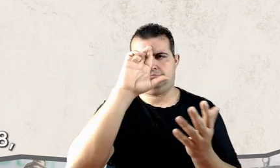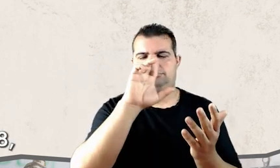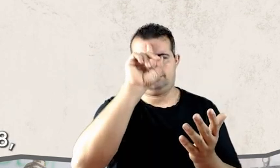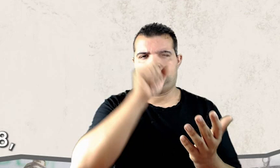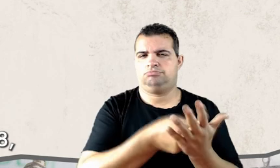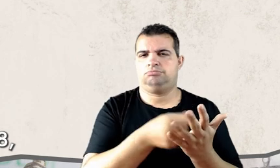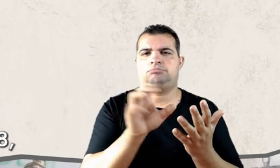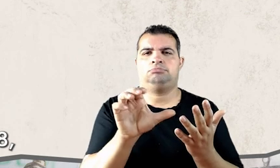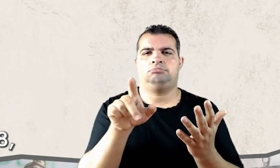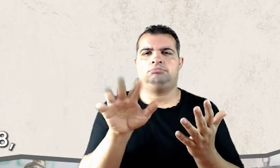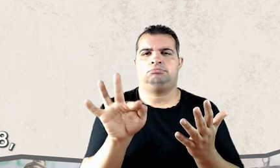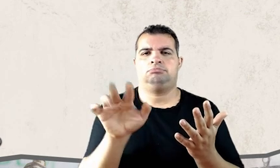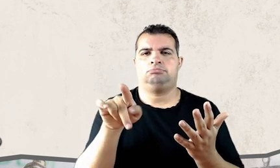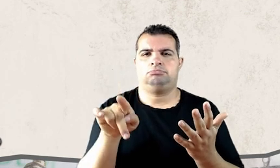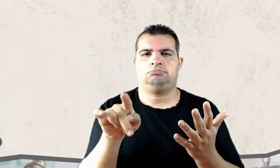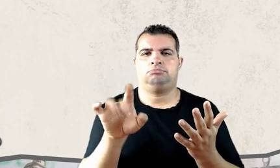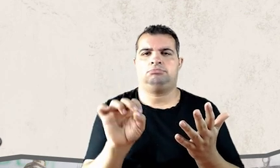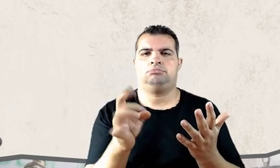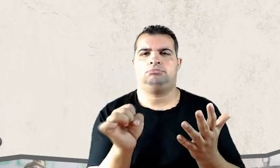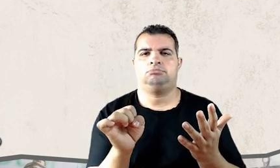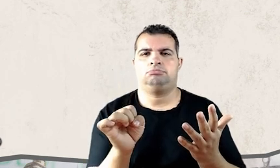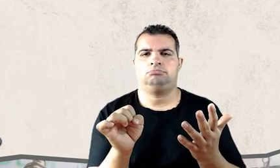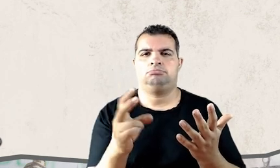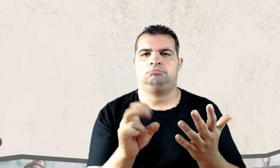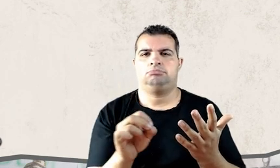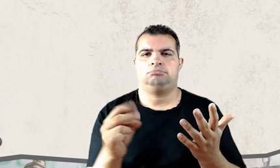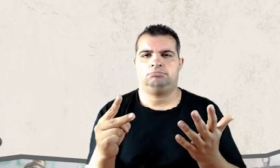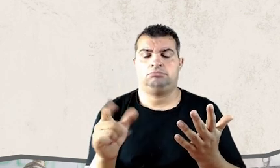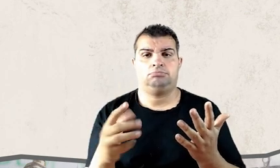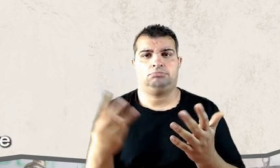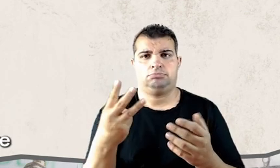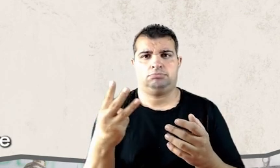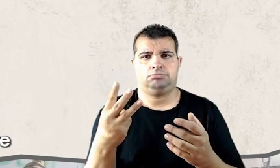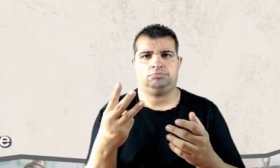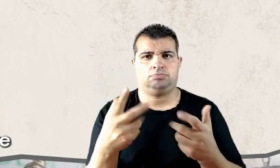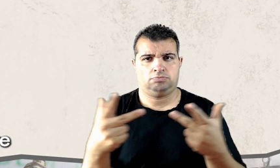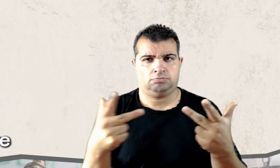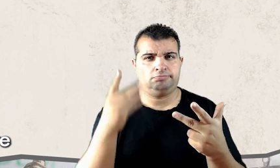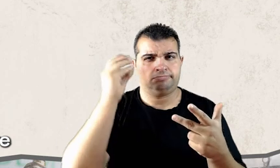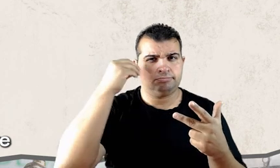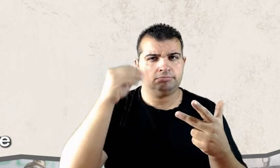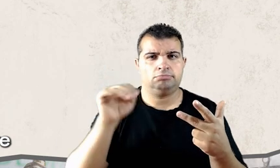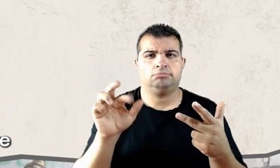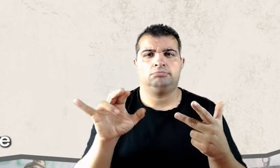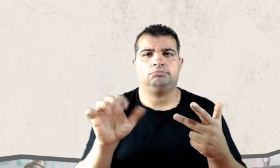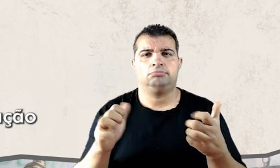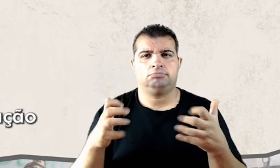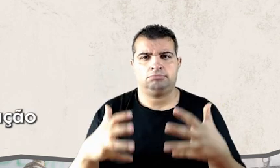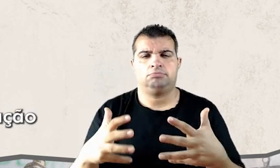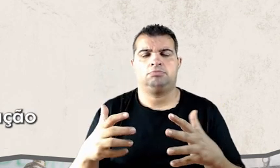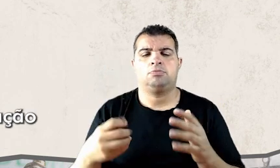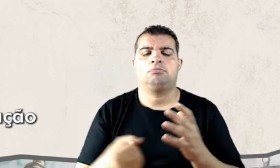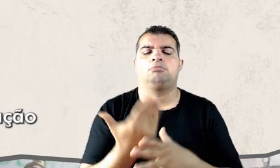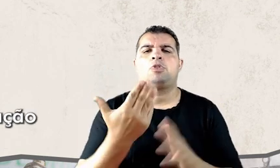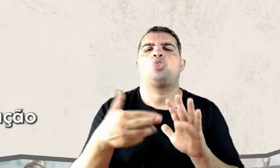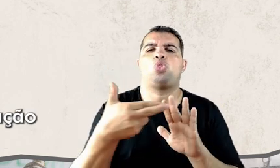CFP número 018-2002 é o terceiro momento a que a psicóloga Maria Lúcia da Silva se refere, que